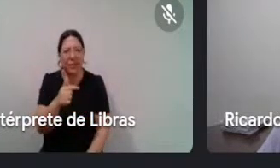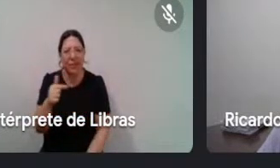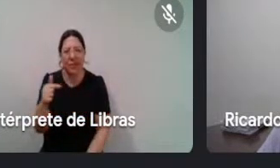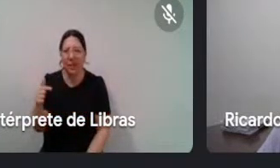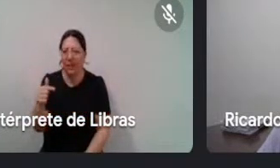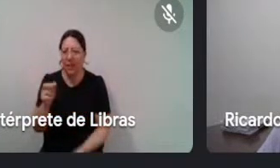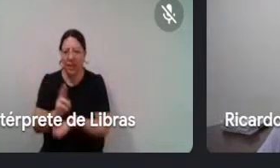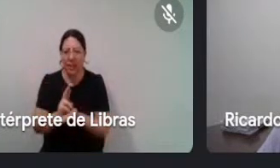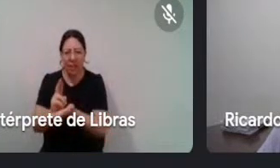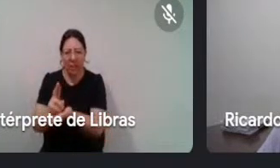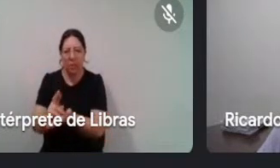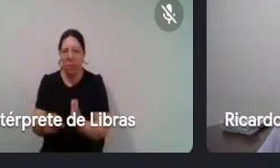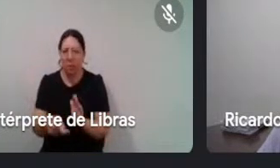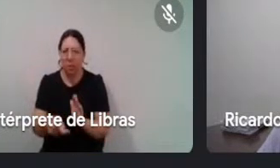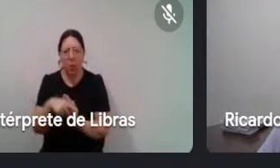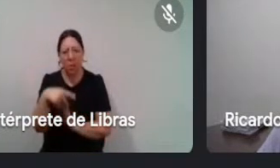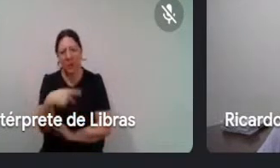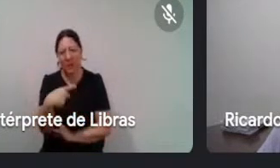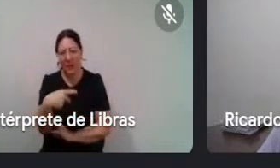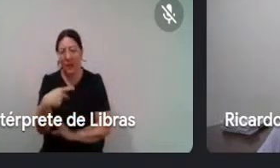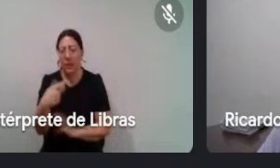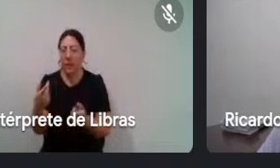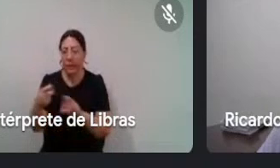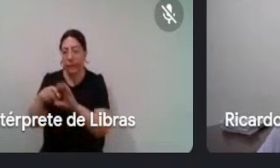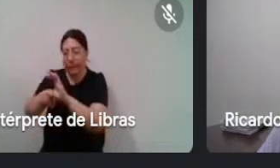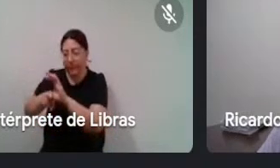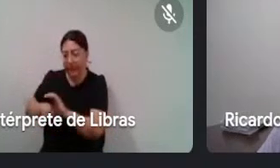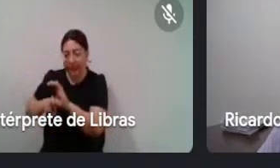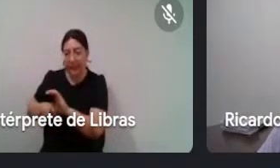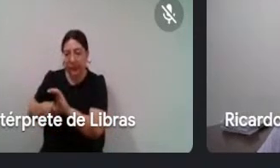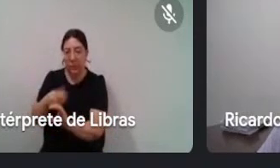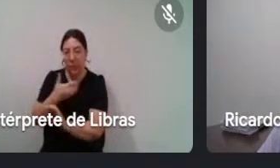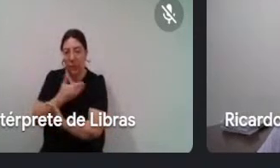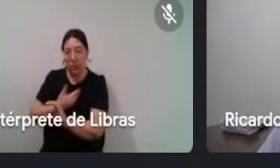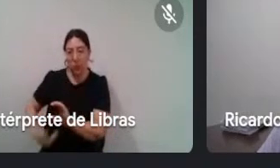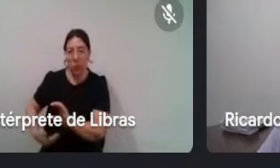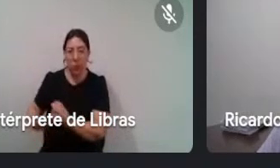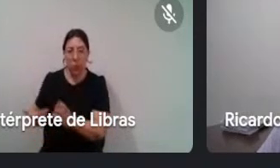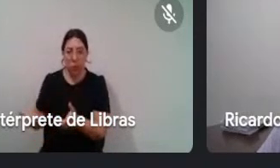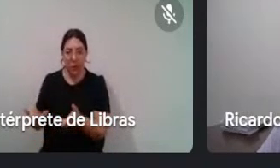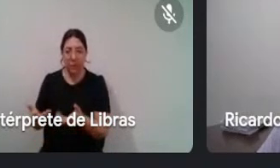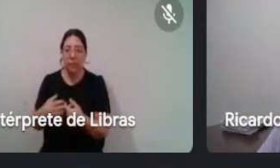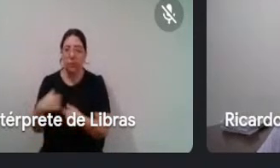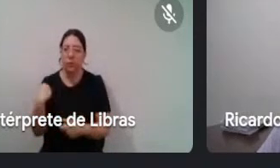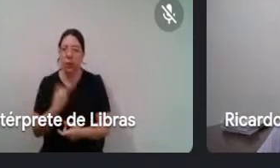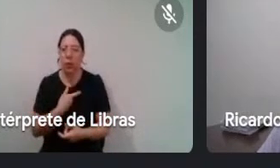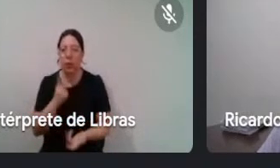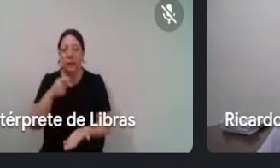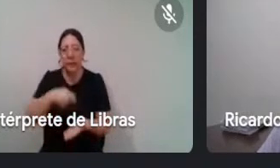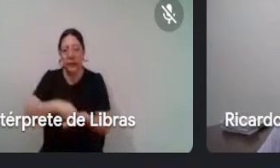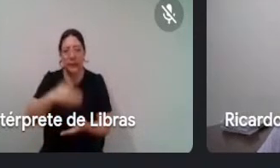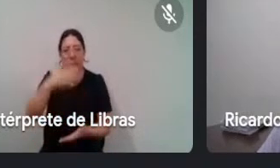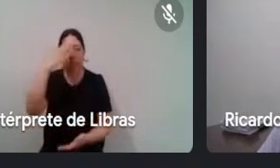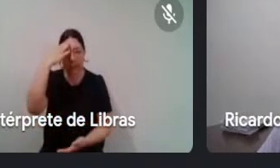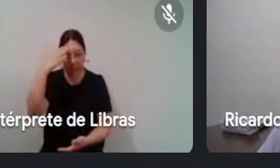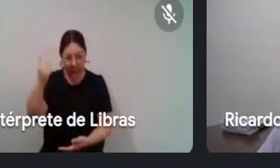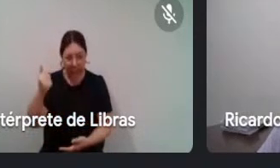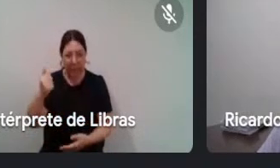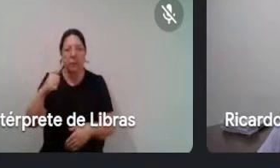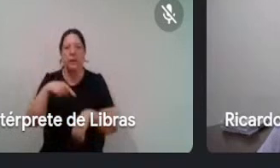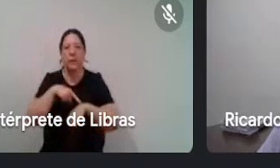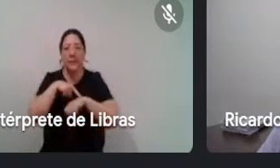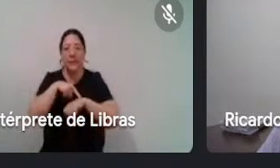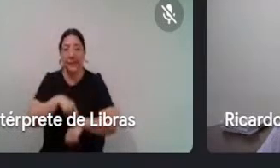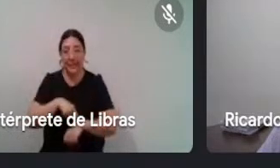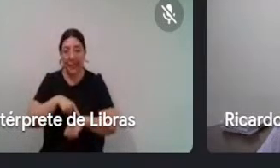recursos públicos. Então, a gente impõe essa determinação, mas sabe que na hora da execução vai ser difícil. Você vê, no caso